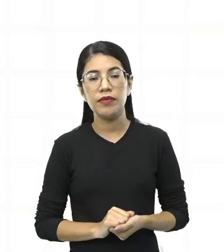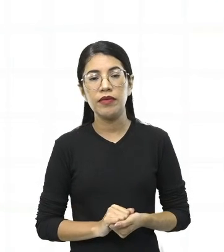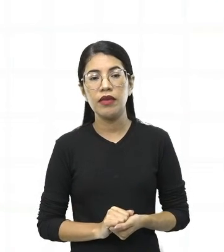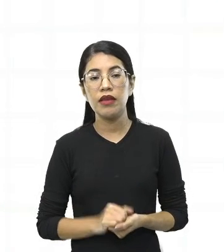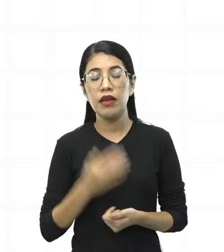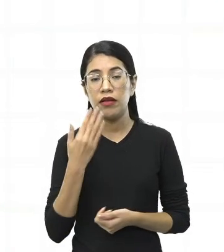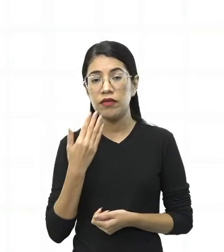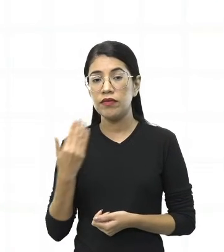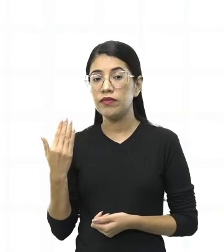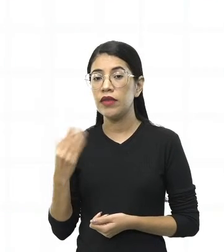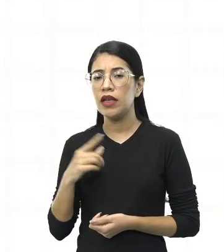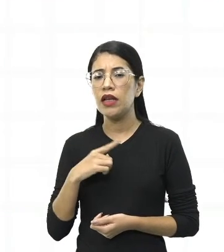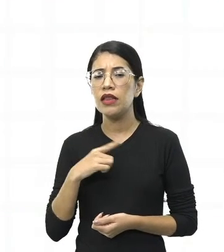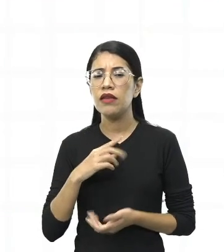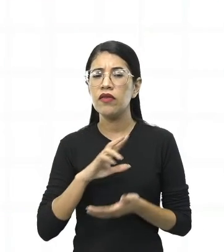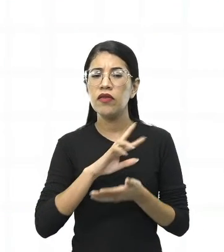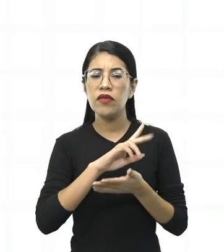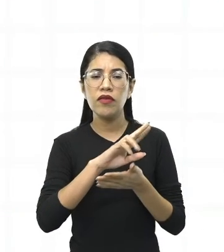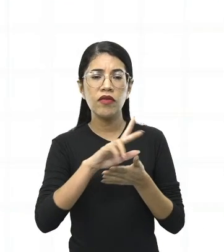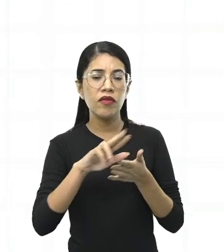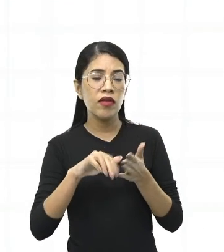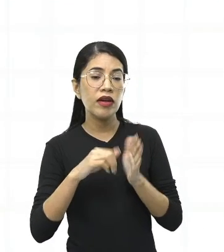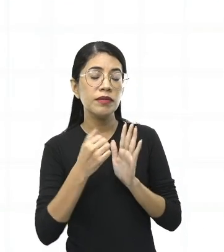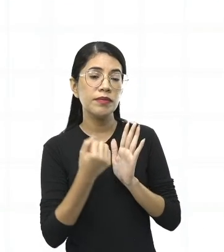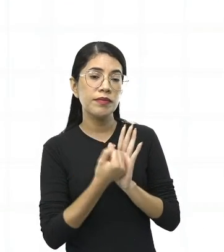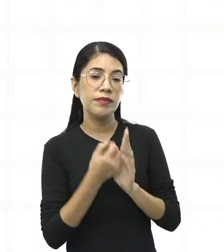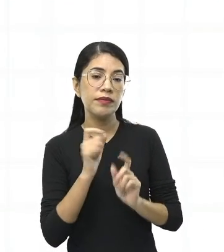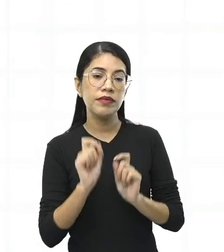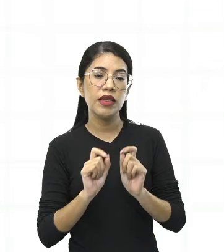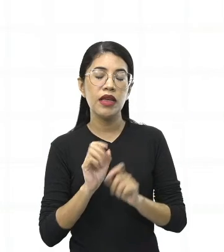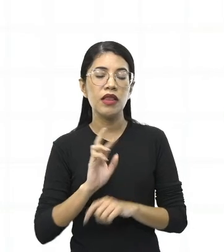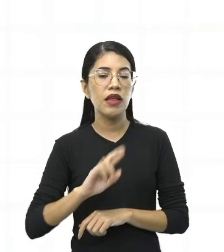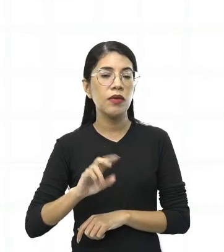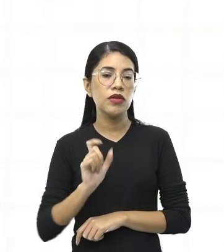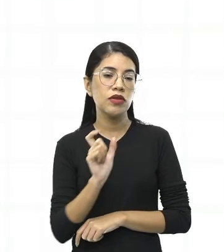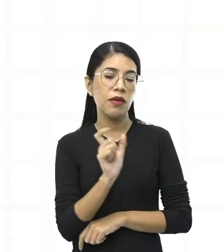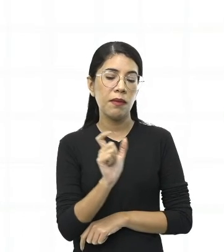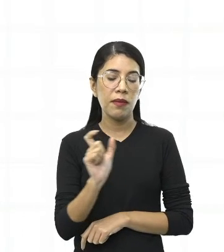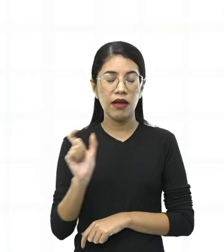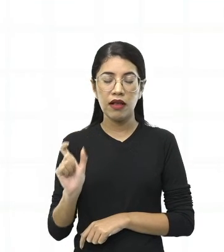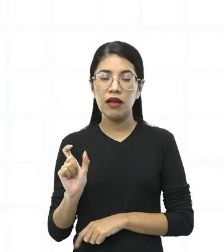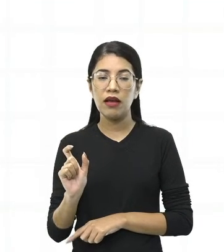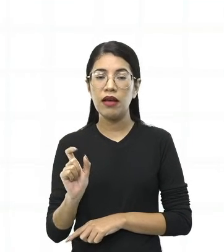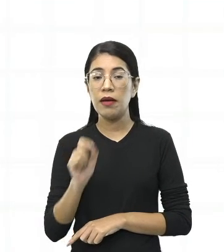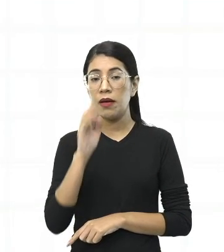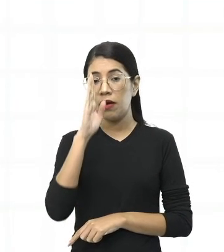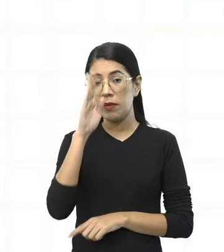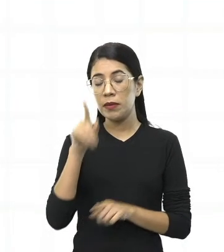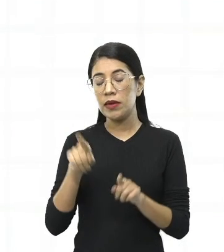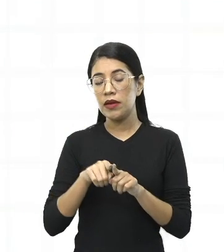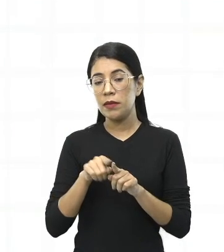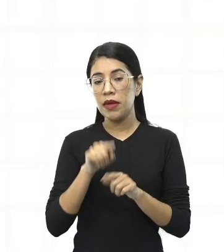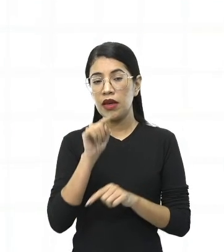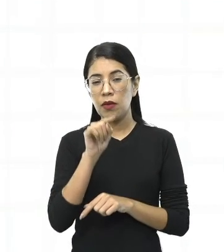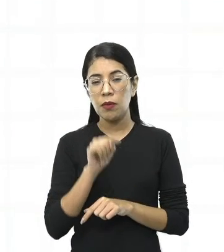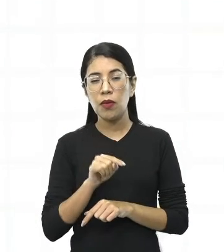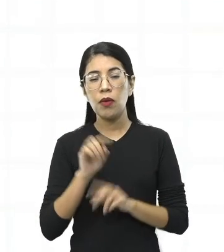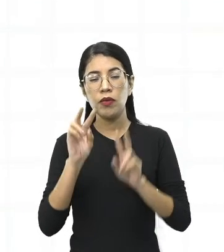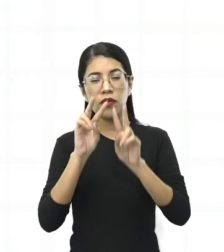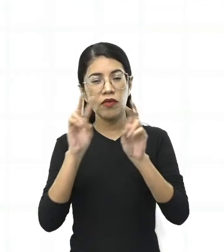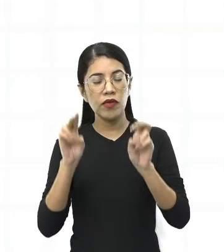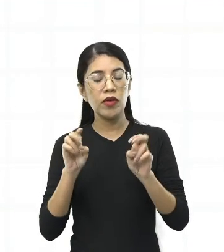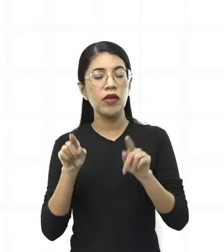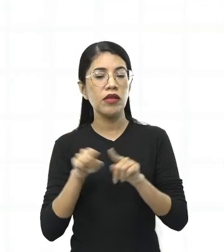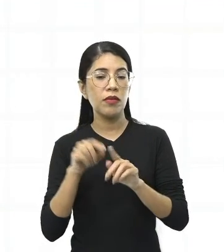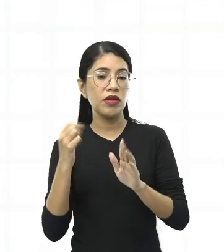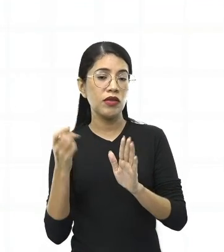para vocês, nós temos muitas marcas, tá? E não somente as palavras, como principalmente as pontuações, que também são